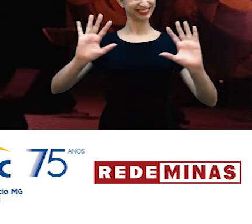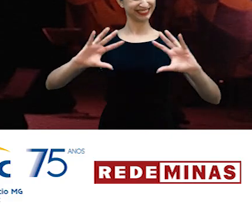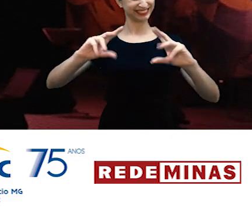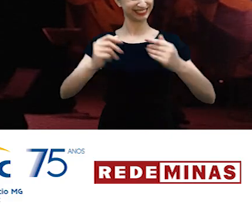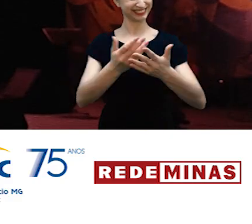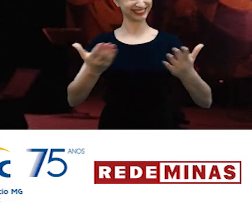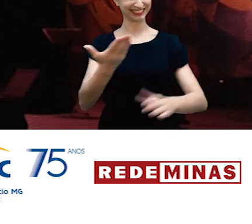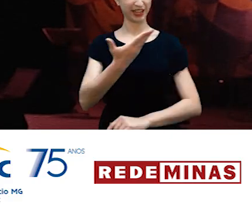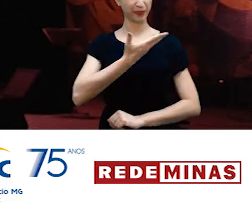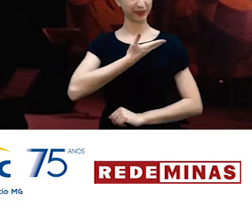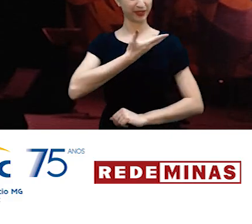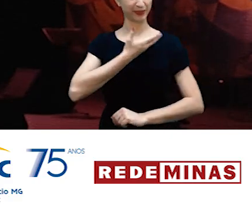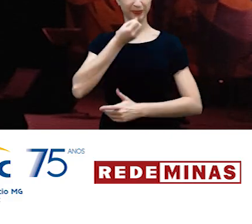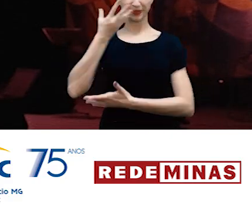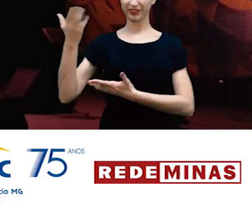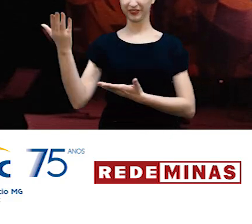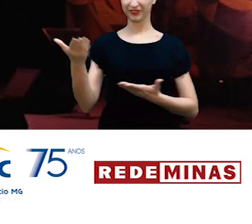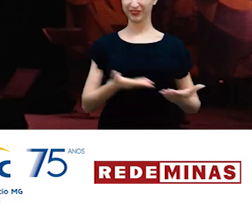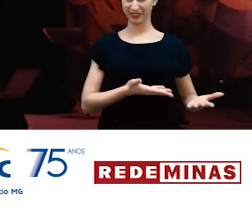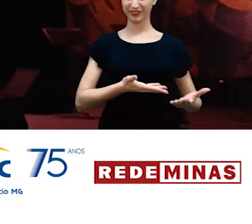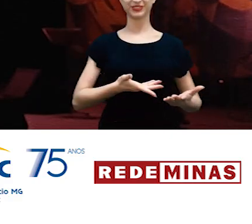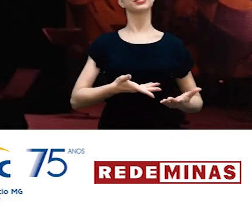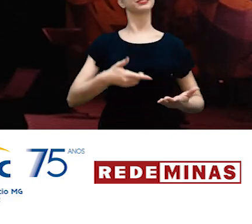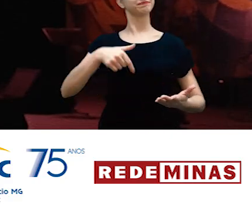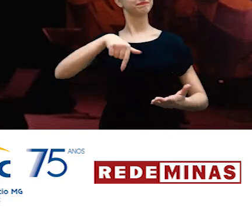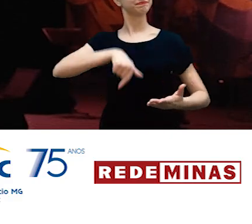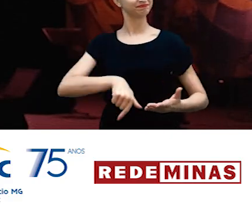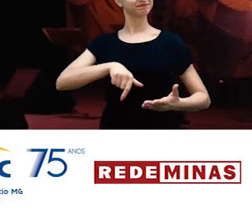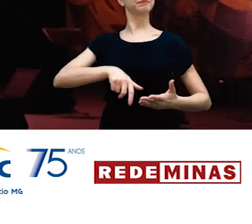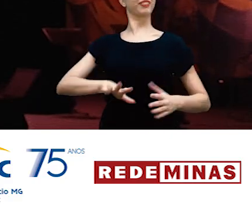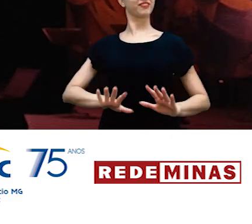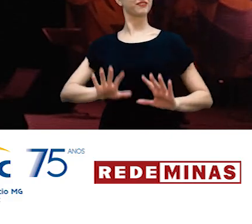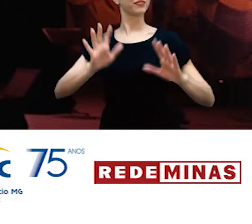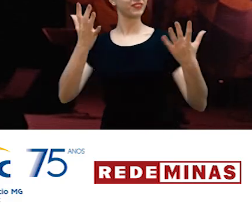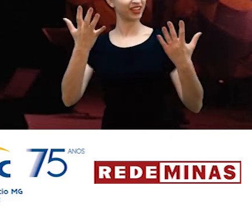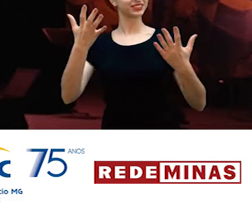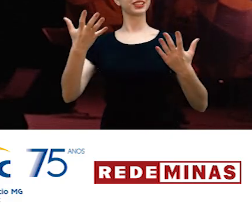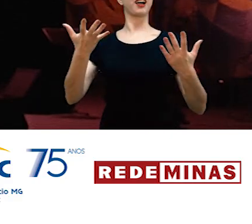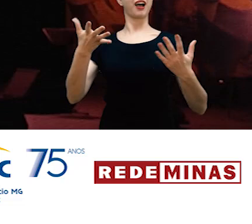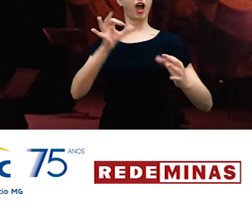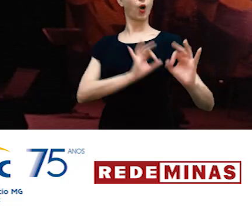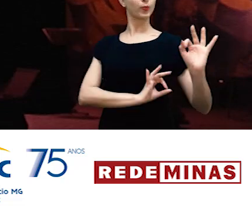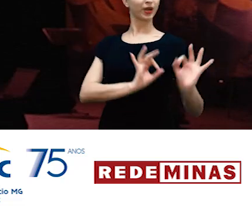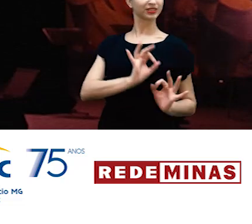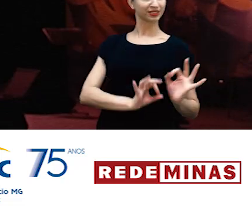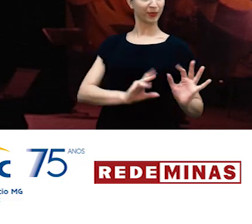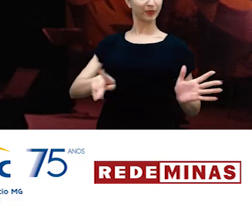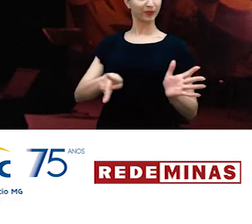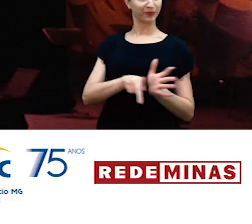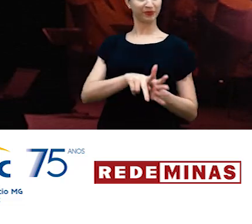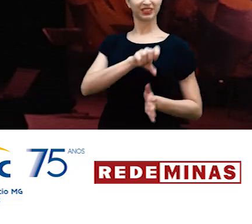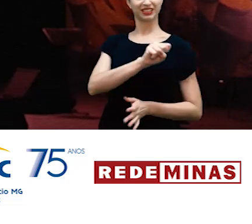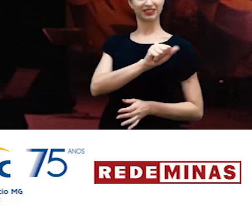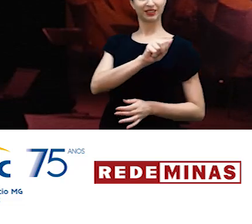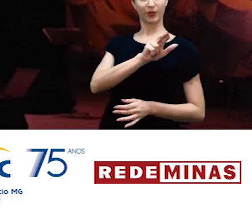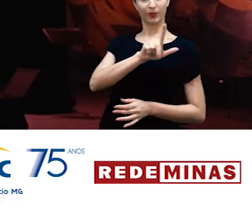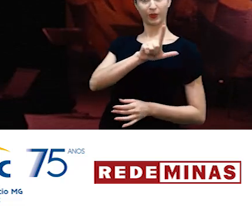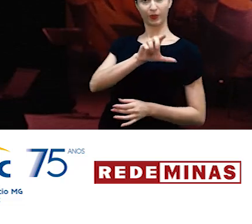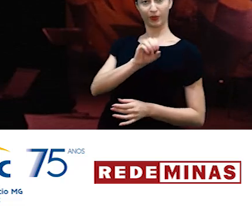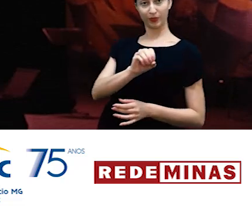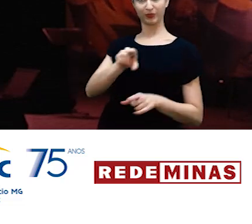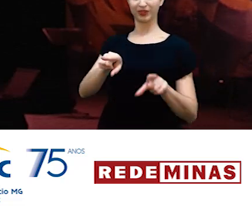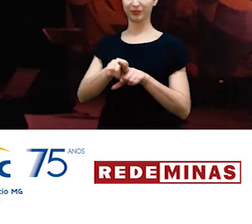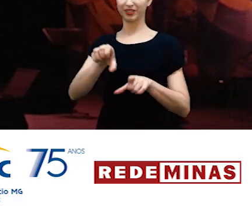Olá, meus companheirinhos. Sejam bem-vindos no Arraial Arrumação, com Saulo Laranjeira e